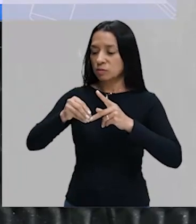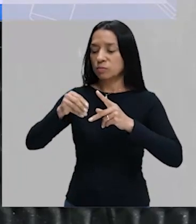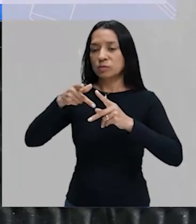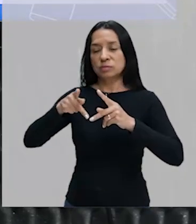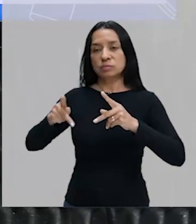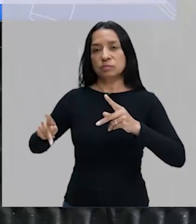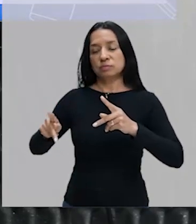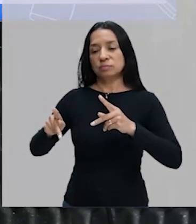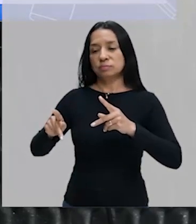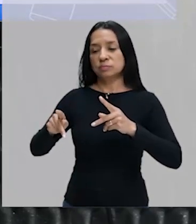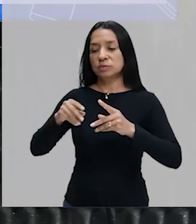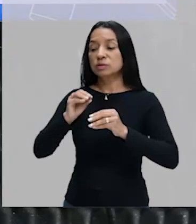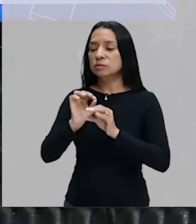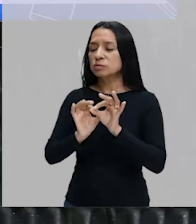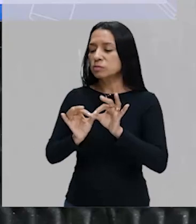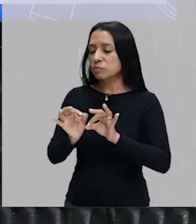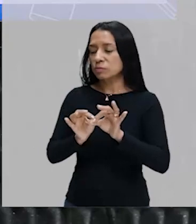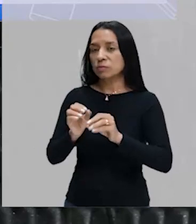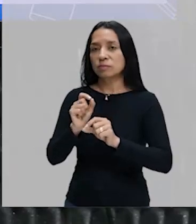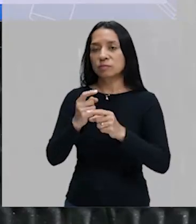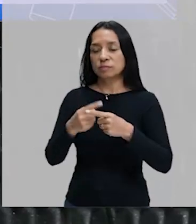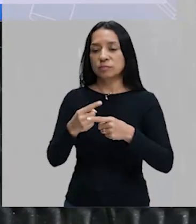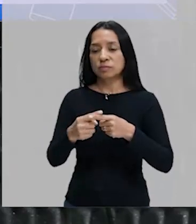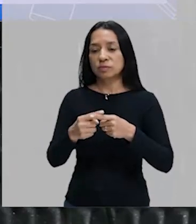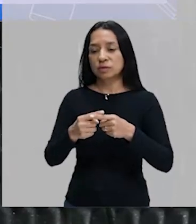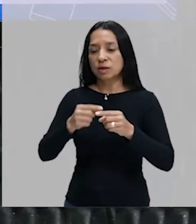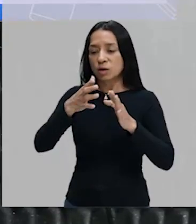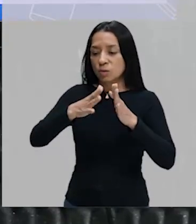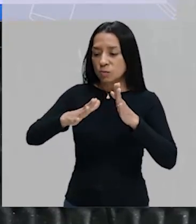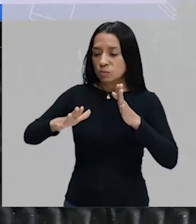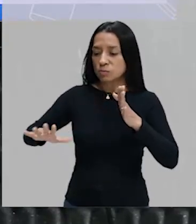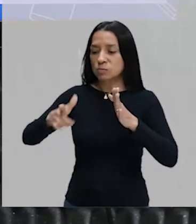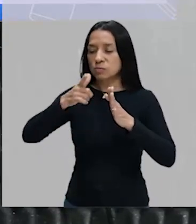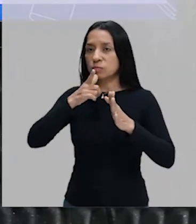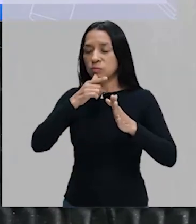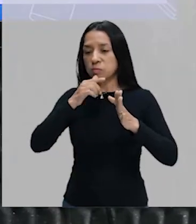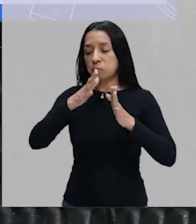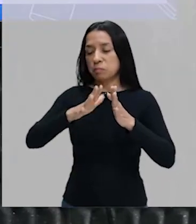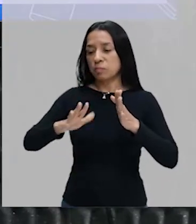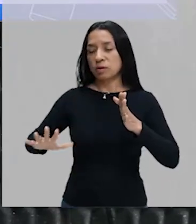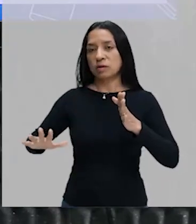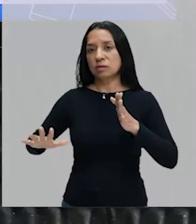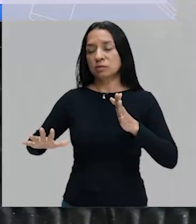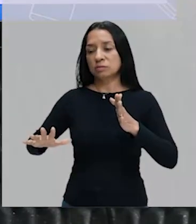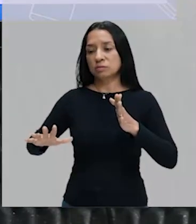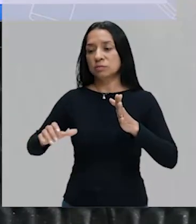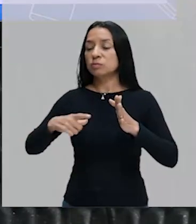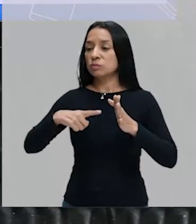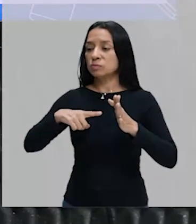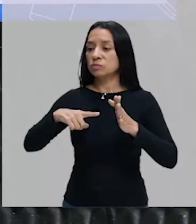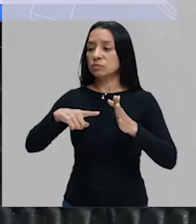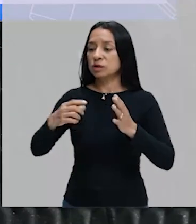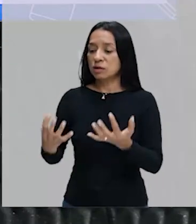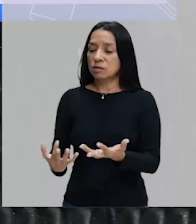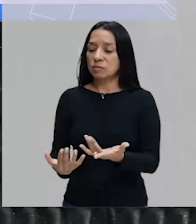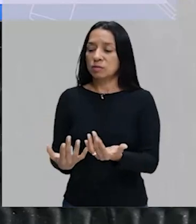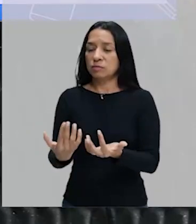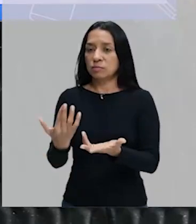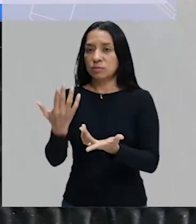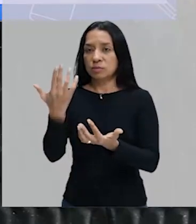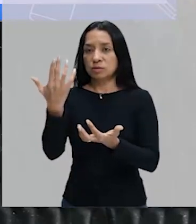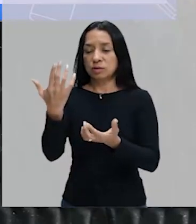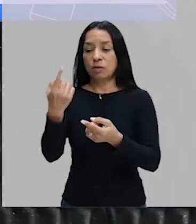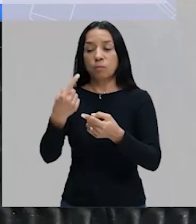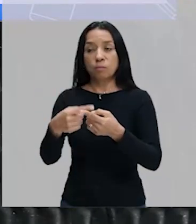proteínas, eles se formavam porque os mares primitivos, quando eles sofriam evaporação por conta do calor